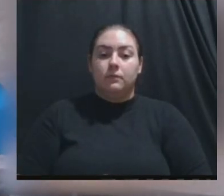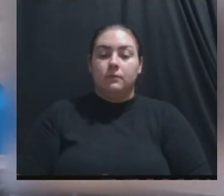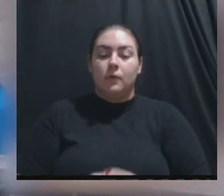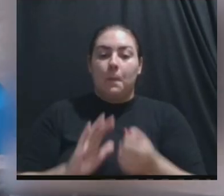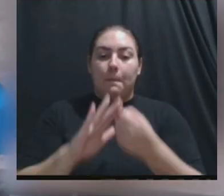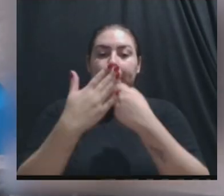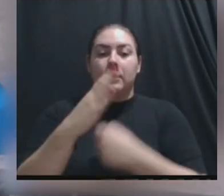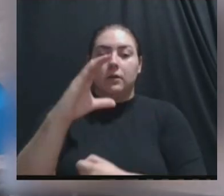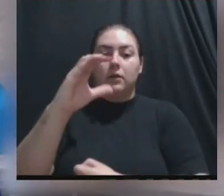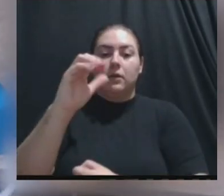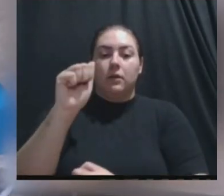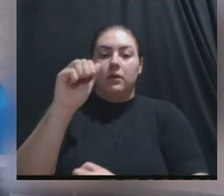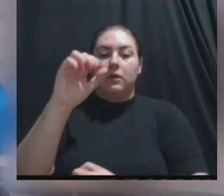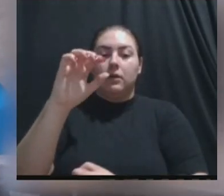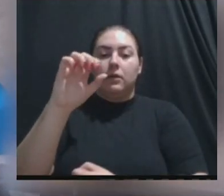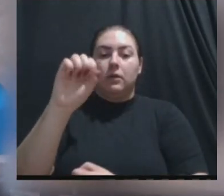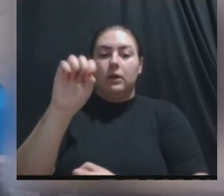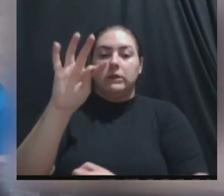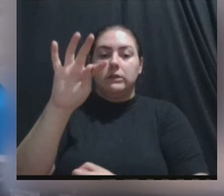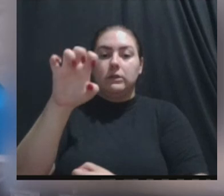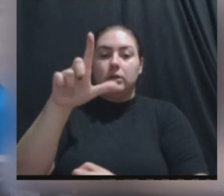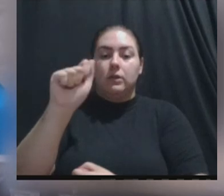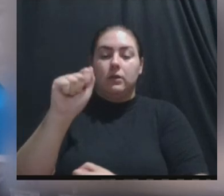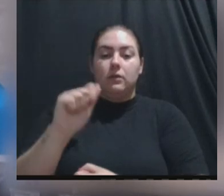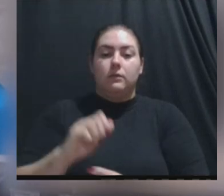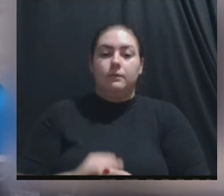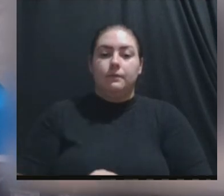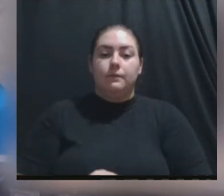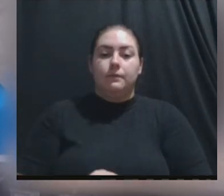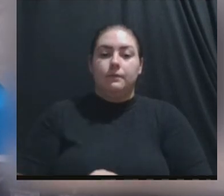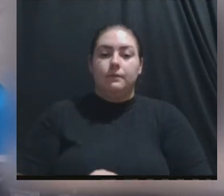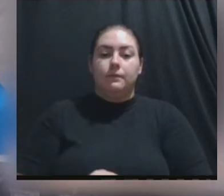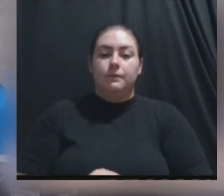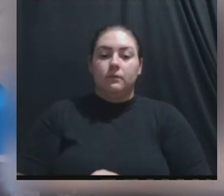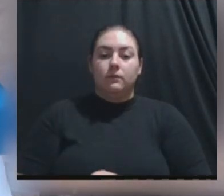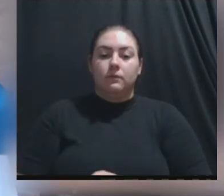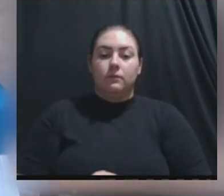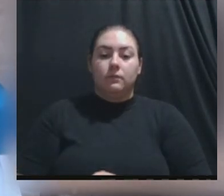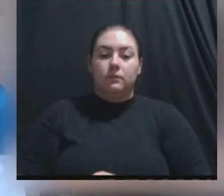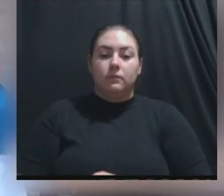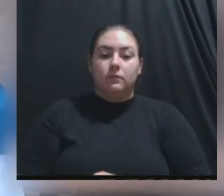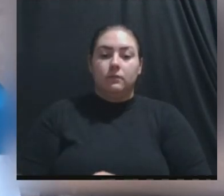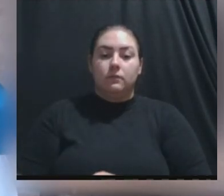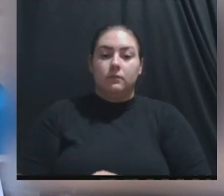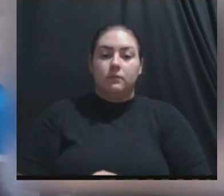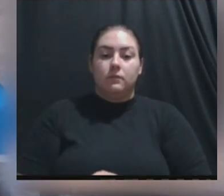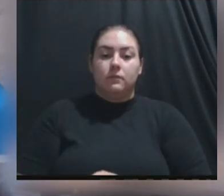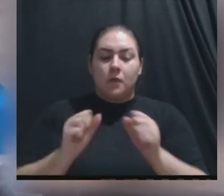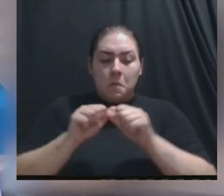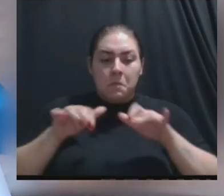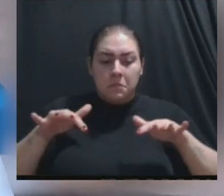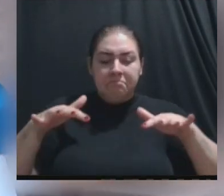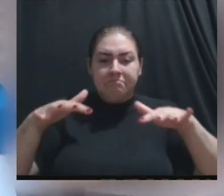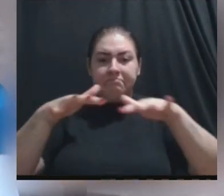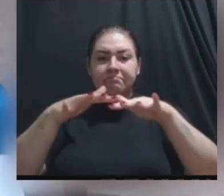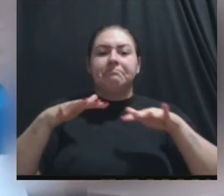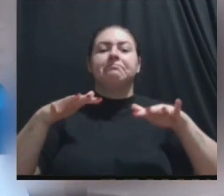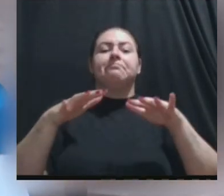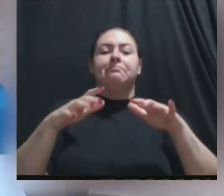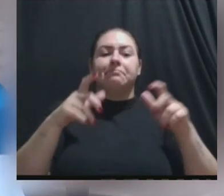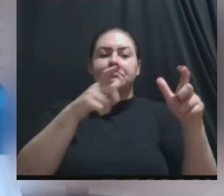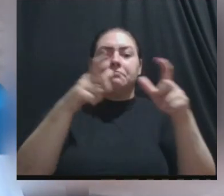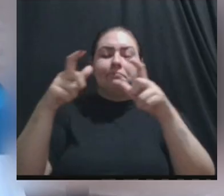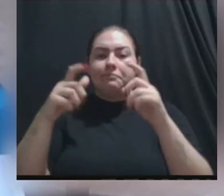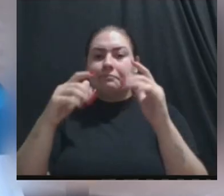para um aumento ali da questão de ampliar os postos de saúde lá do Castelo, daquela